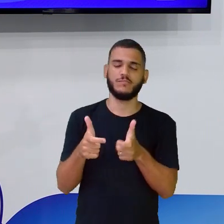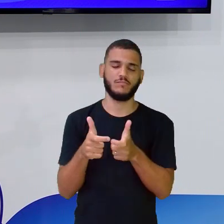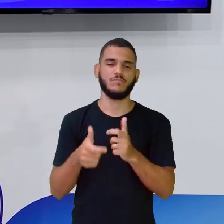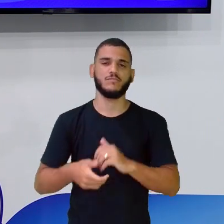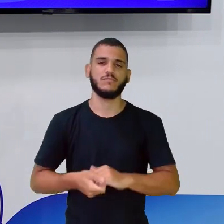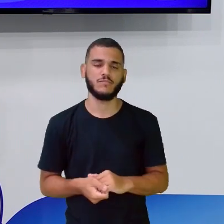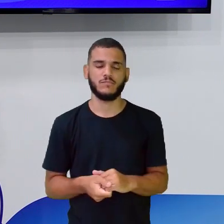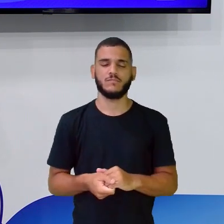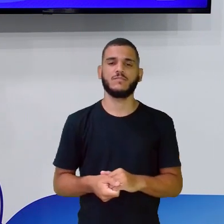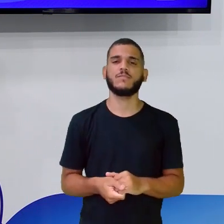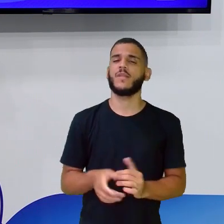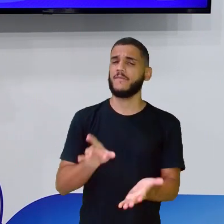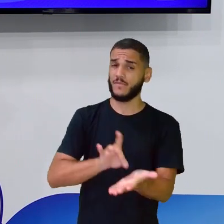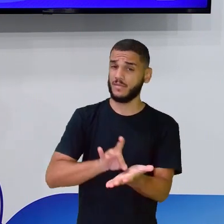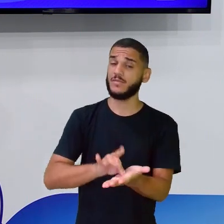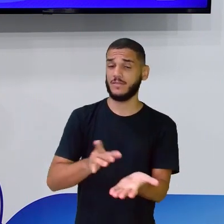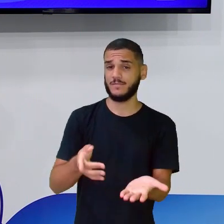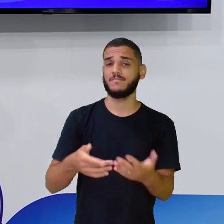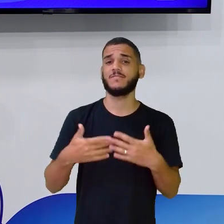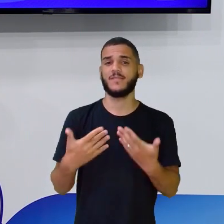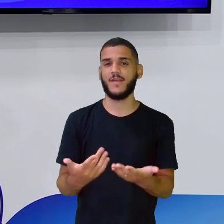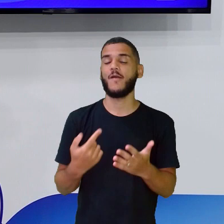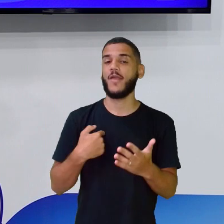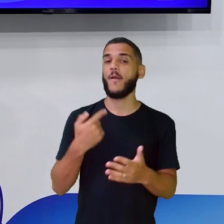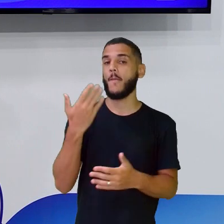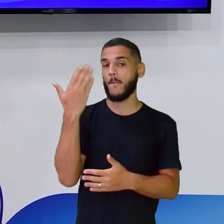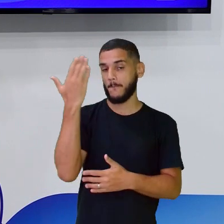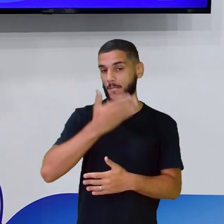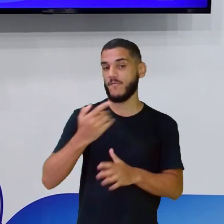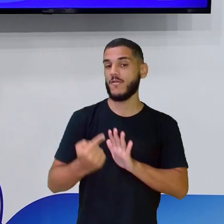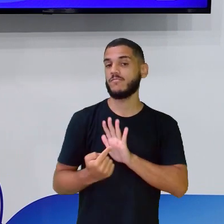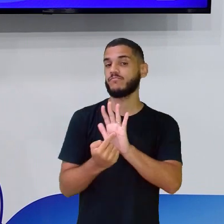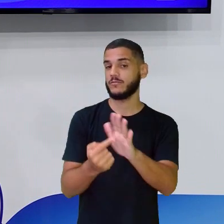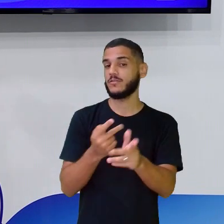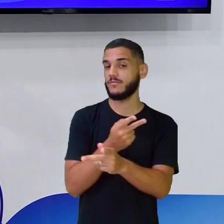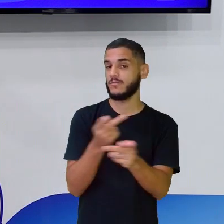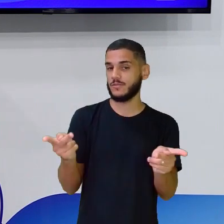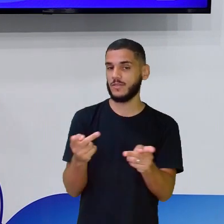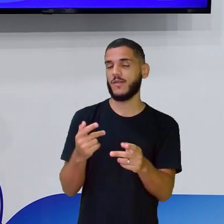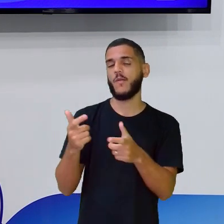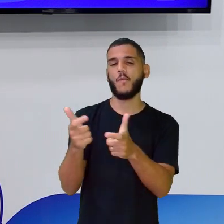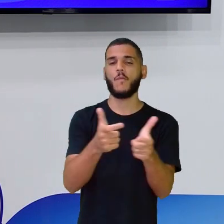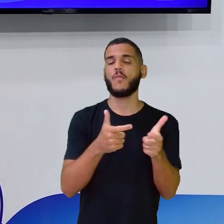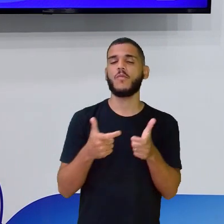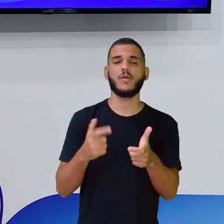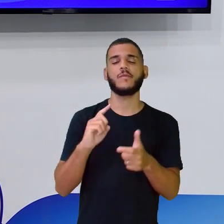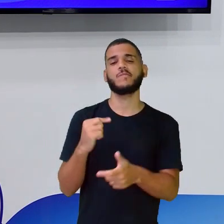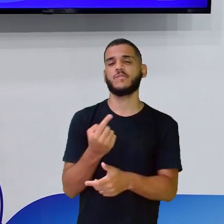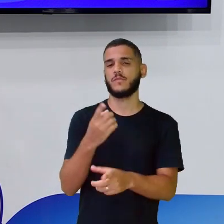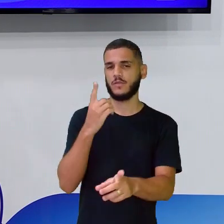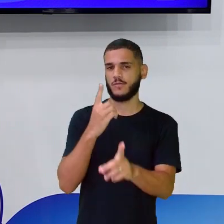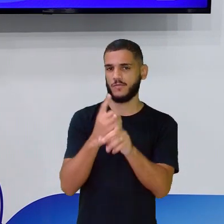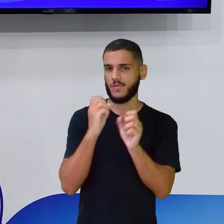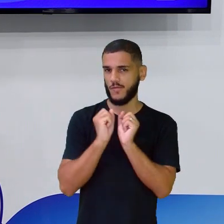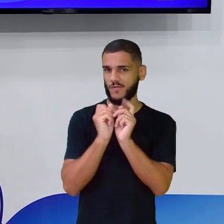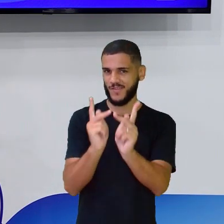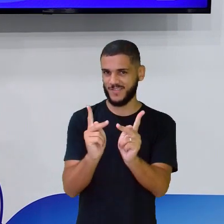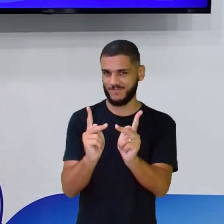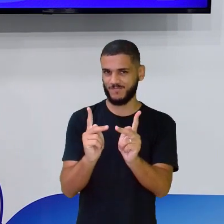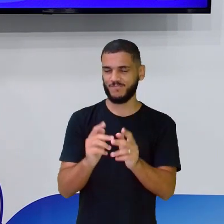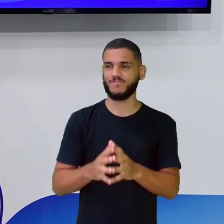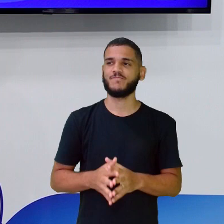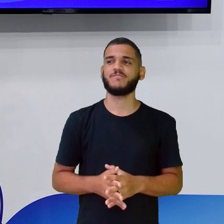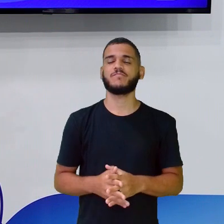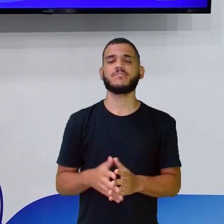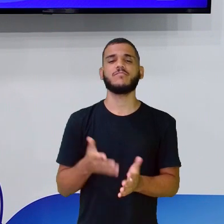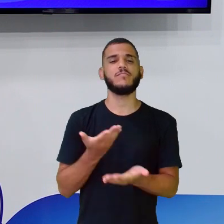os lugares, é verdade. E eu vou provar a você onde a gente vai encontrar, beleza? Aula